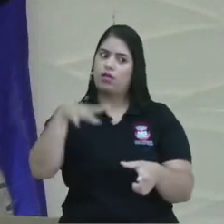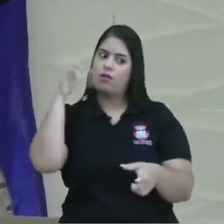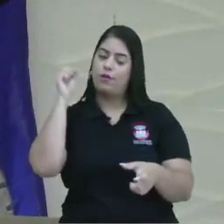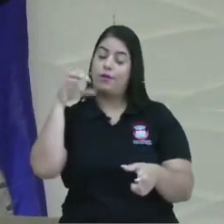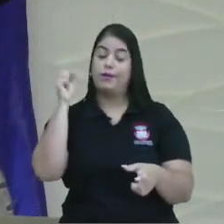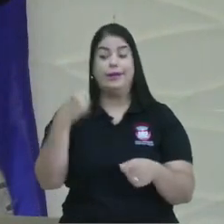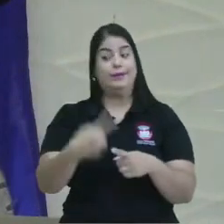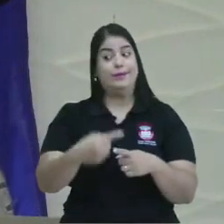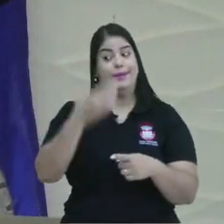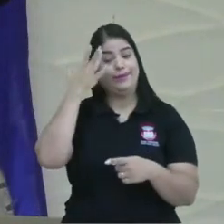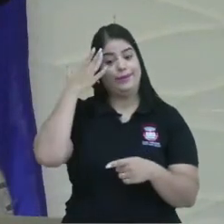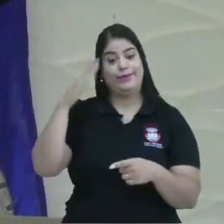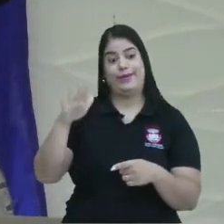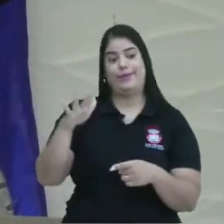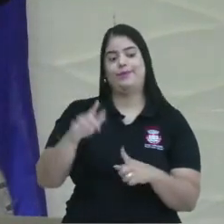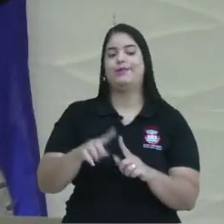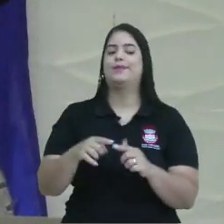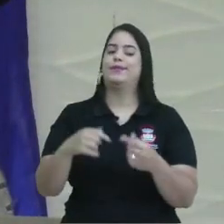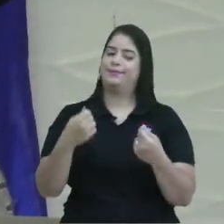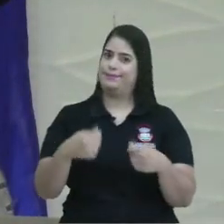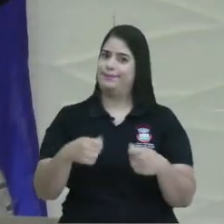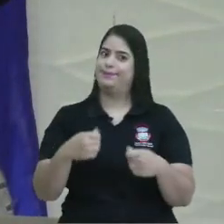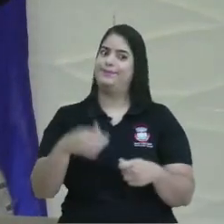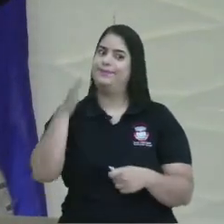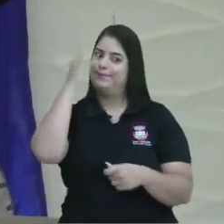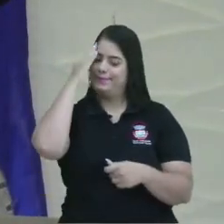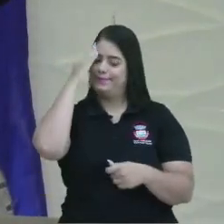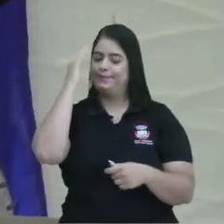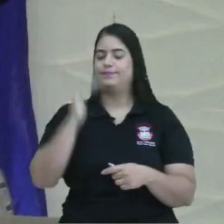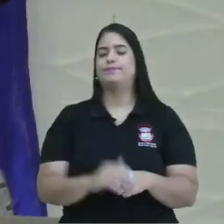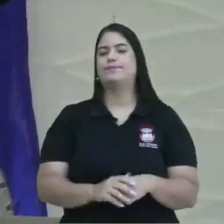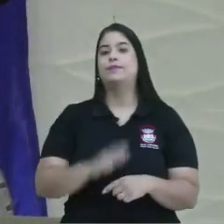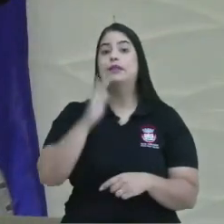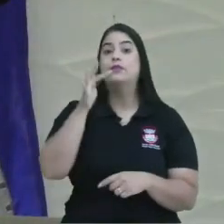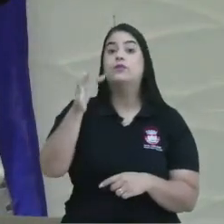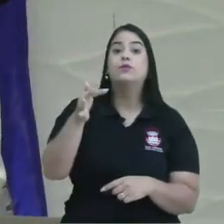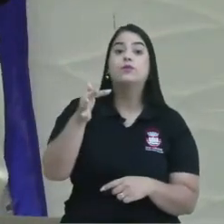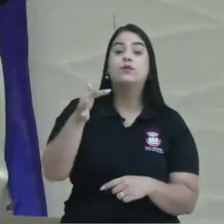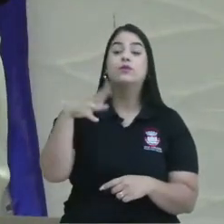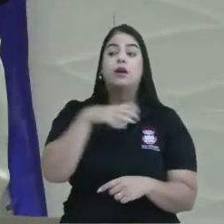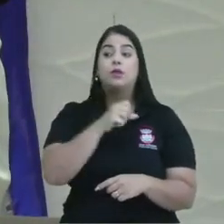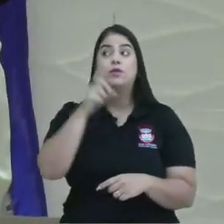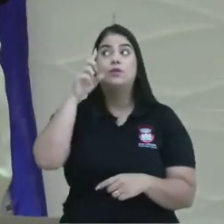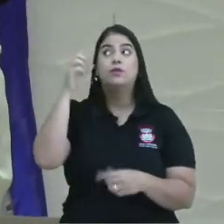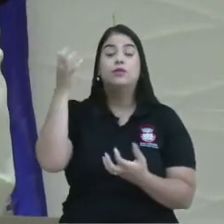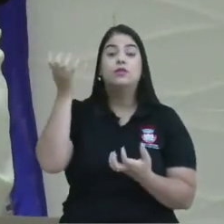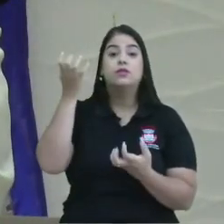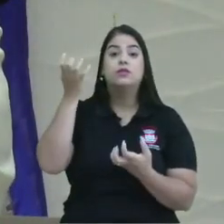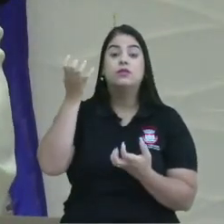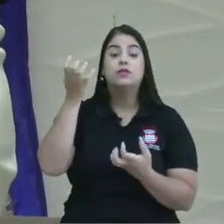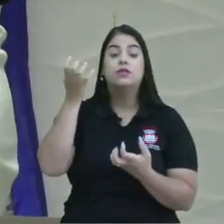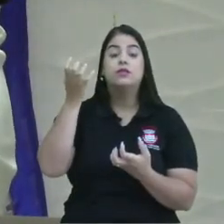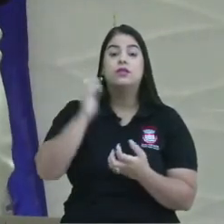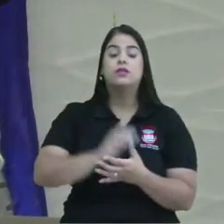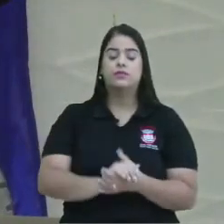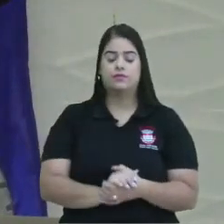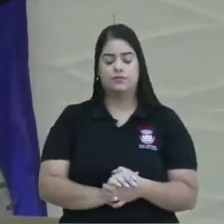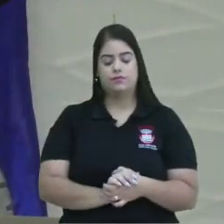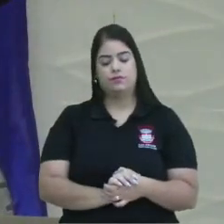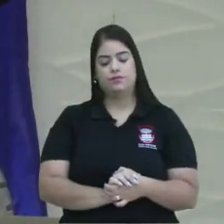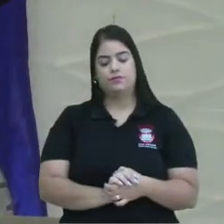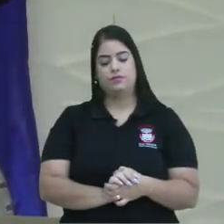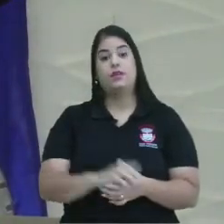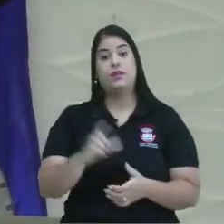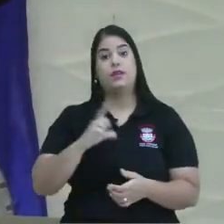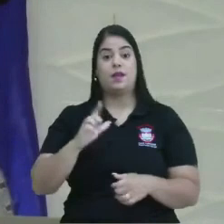não sabem, mas as pessoas precisam saber. E em breve, se Deus permitir, se Deus assim nos permitir,